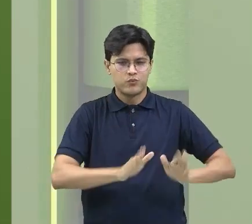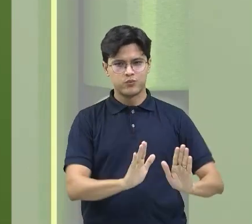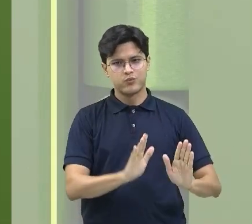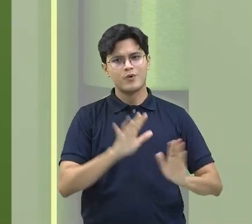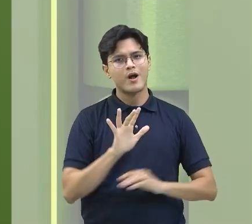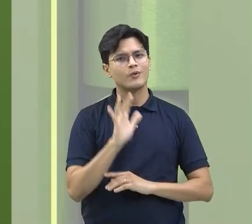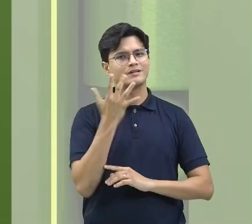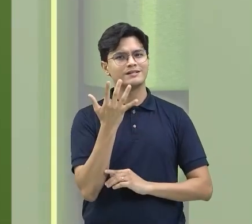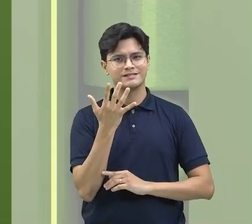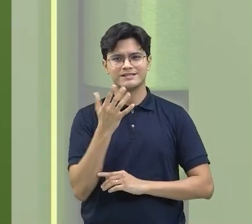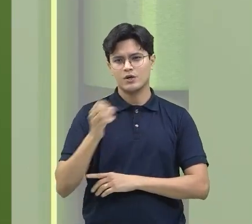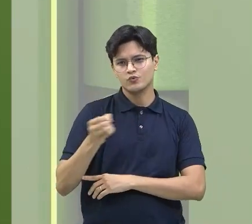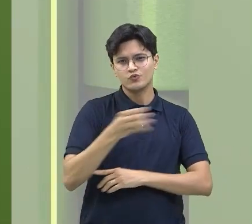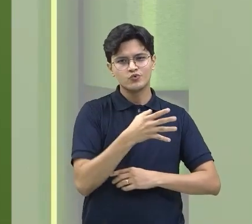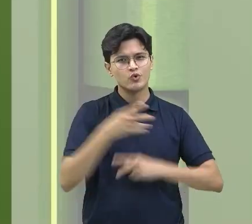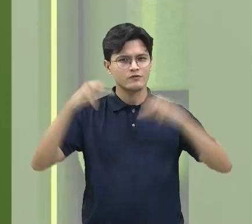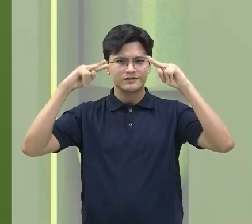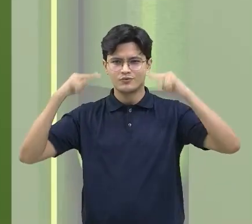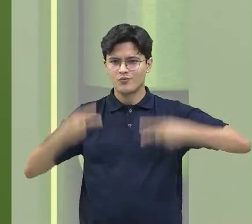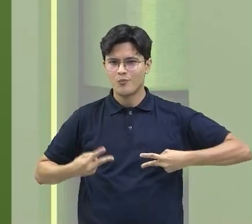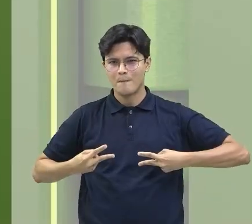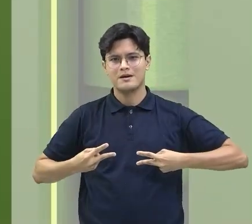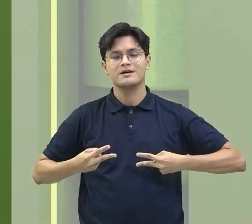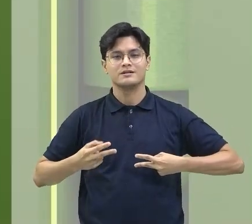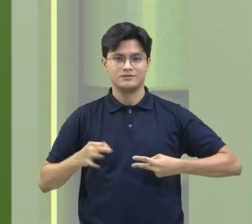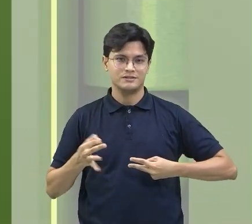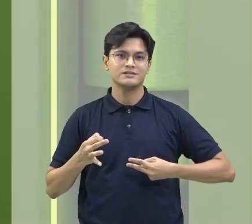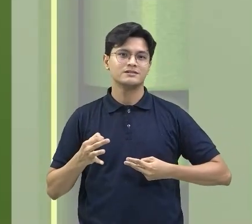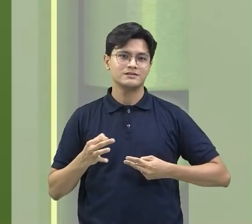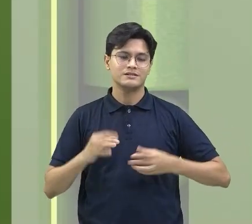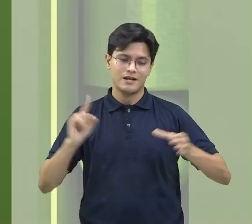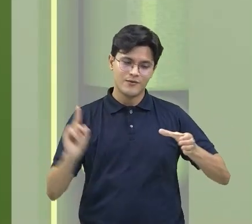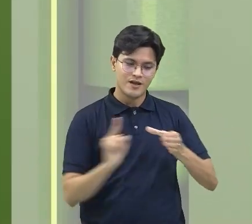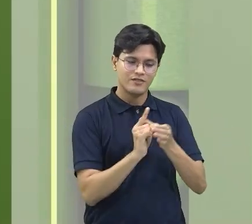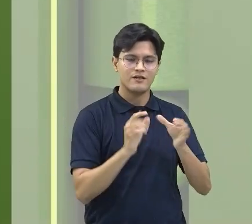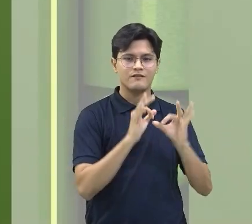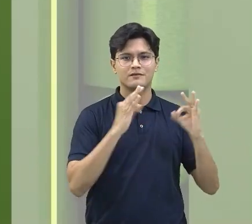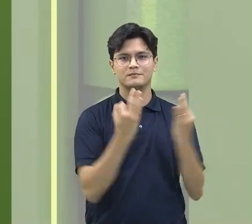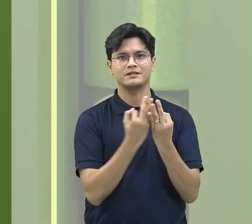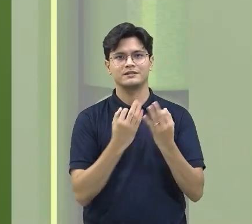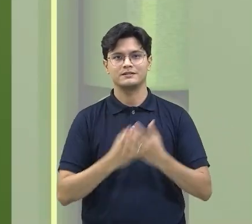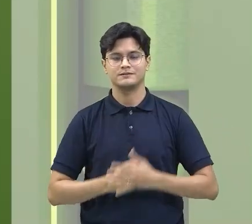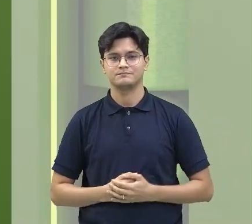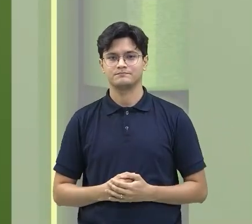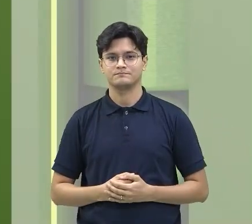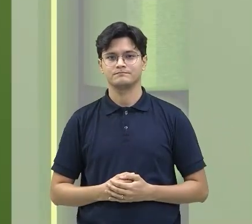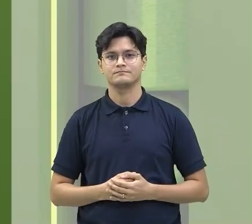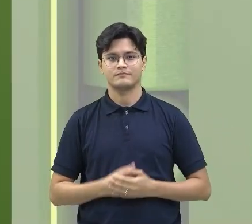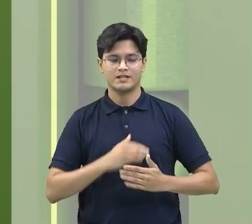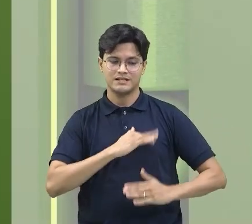um novo ser humano para compor uma família e se